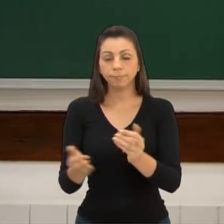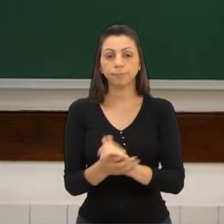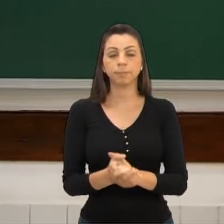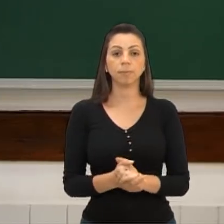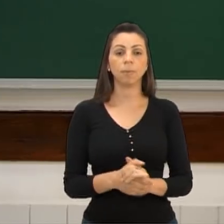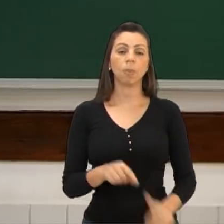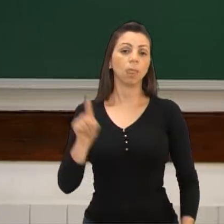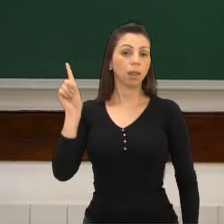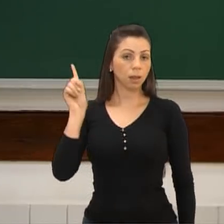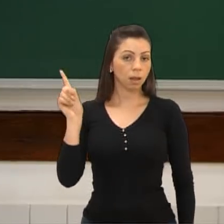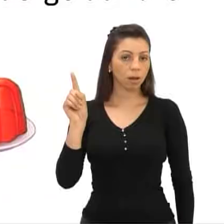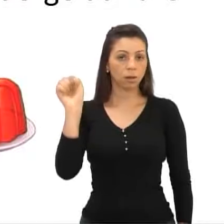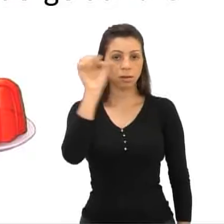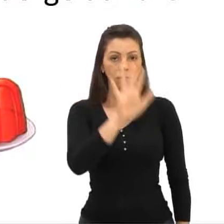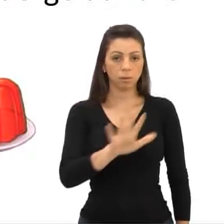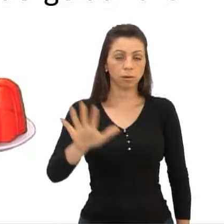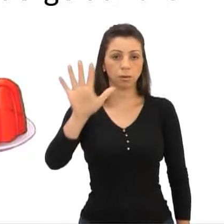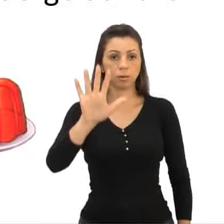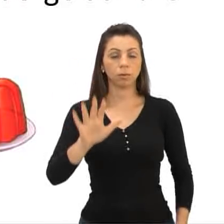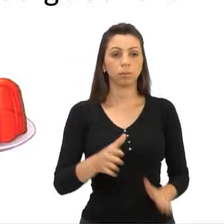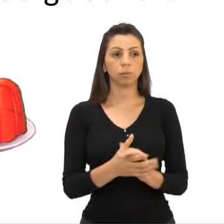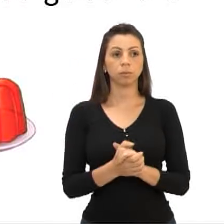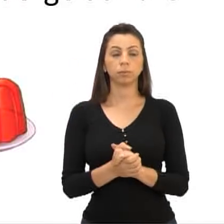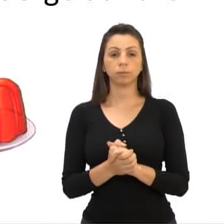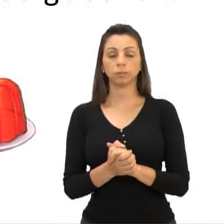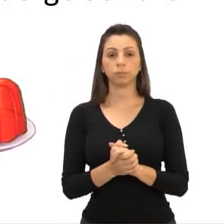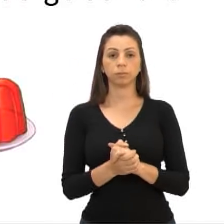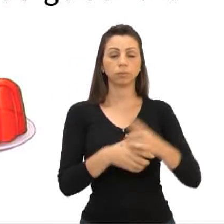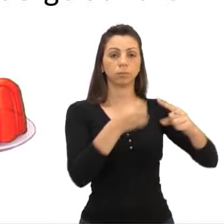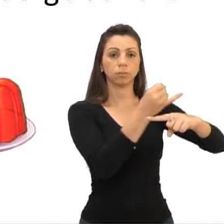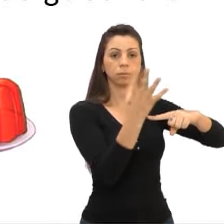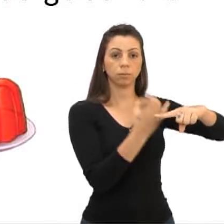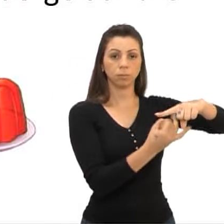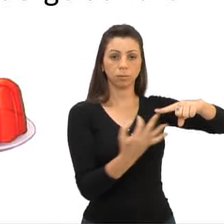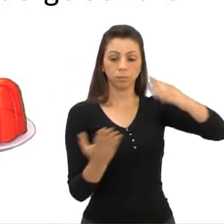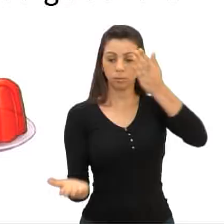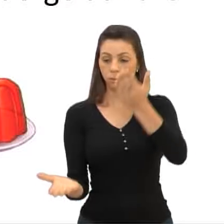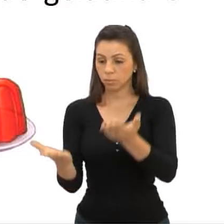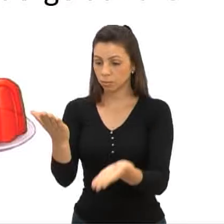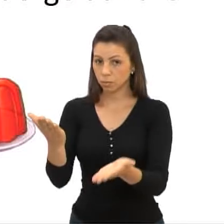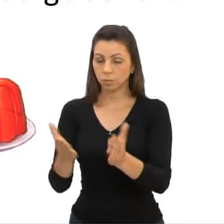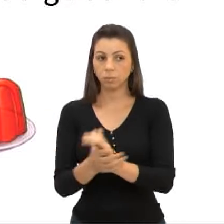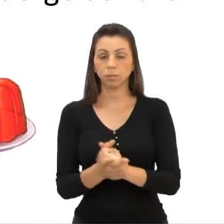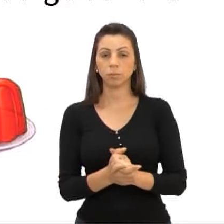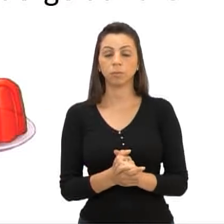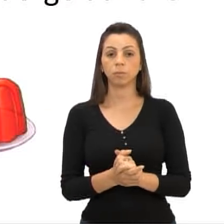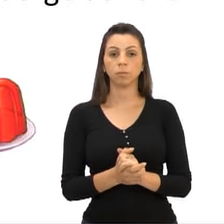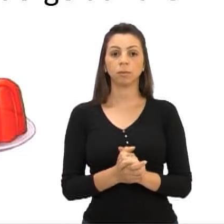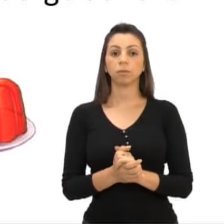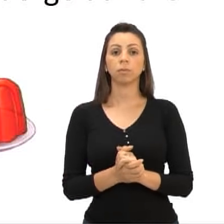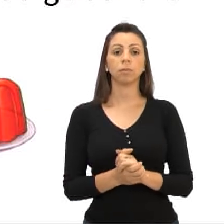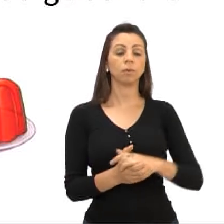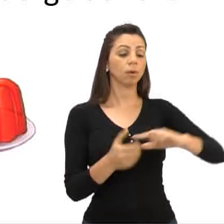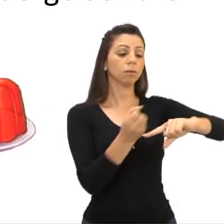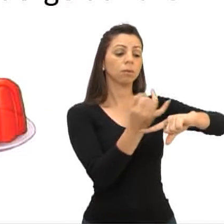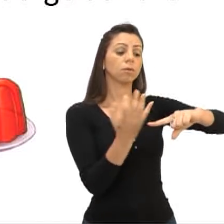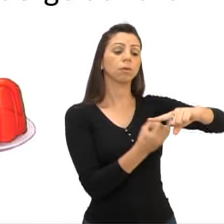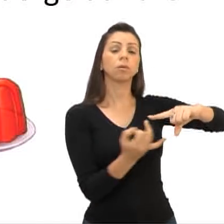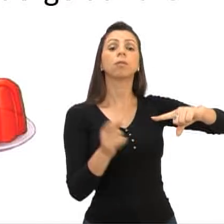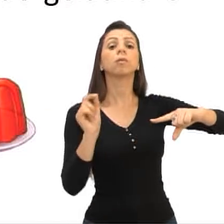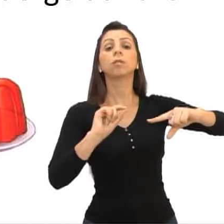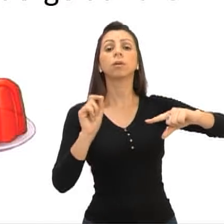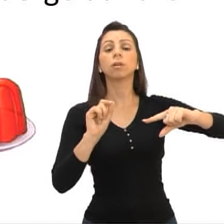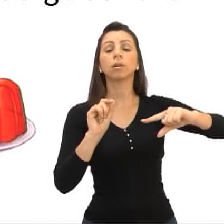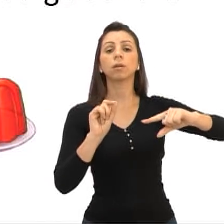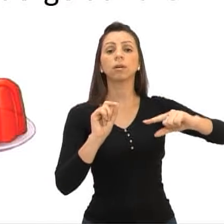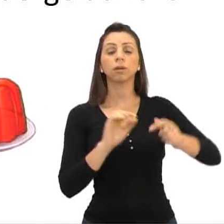Nessa primeira imagem, falando sobre razão proporcional, veja que a noção de razão, ela é